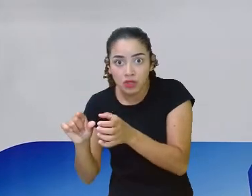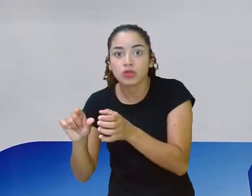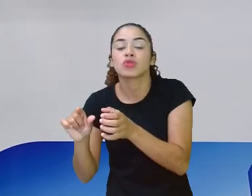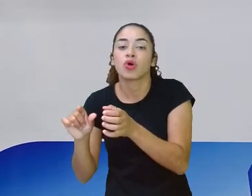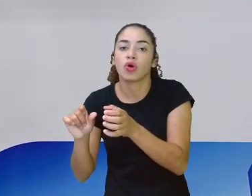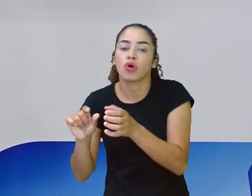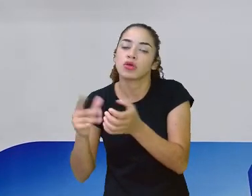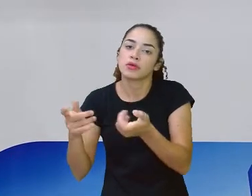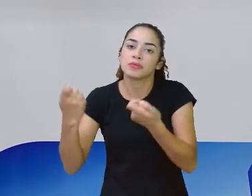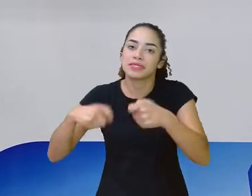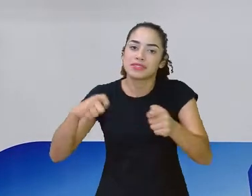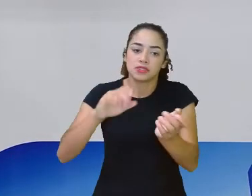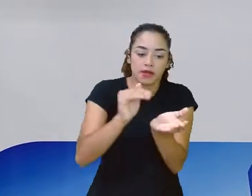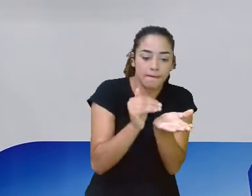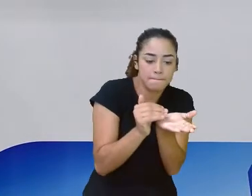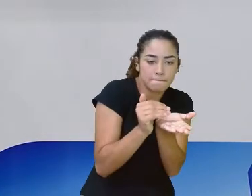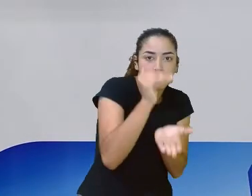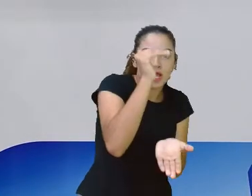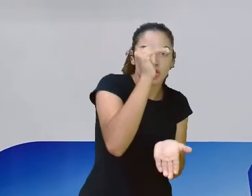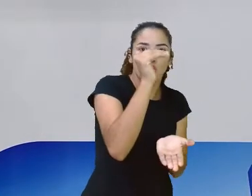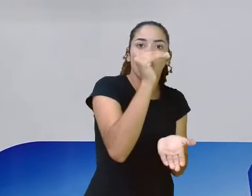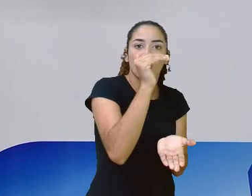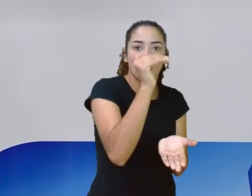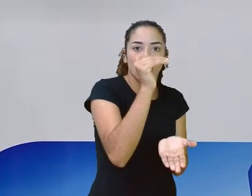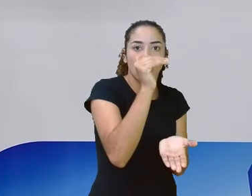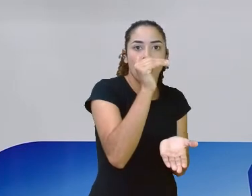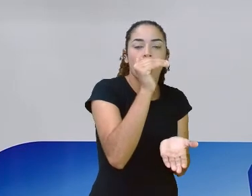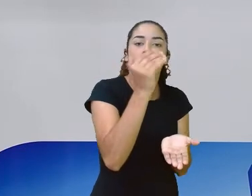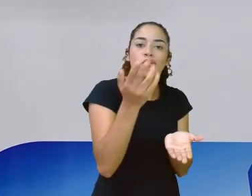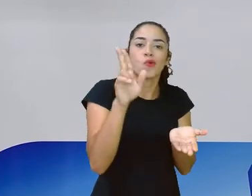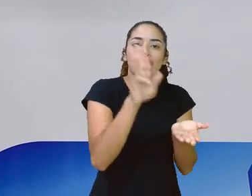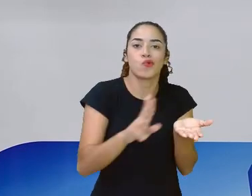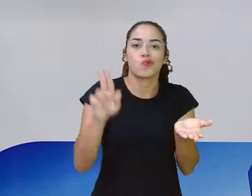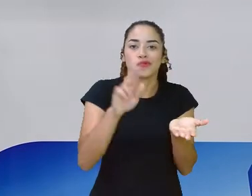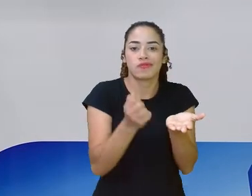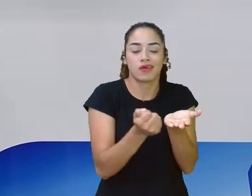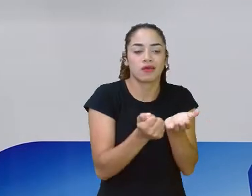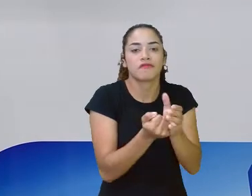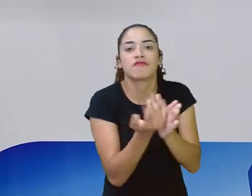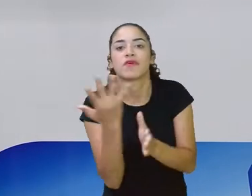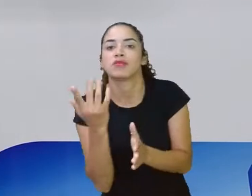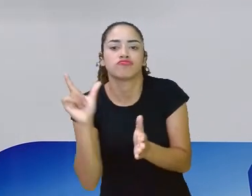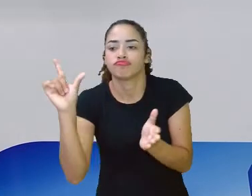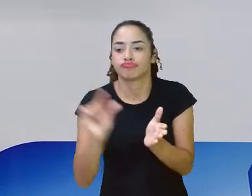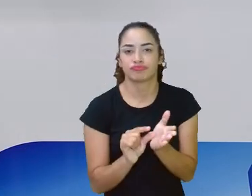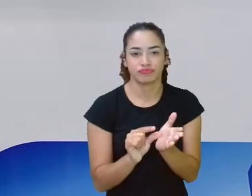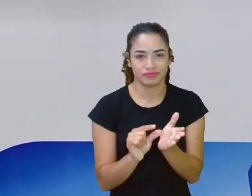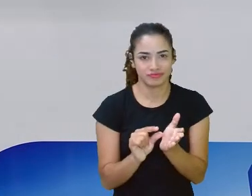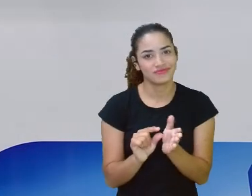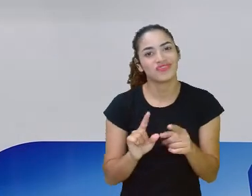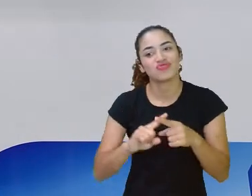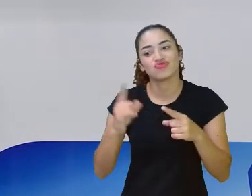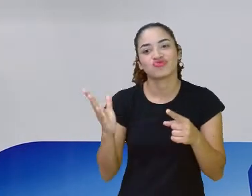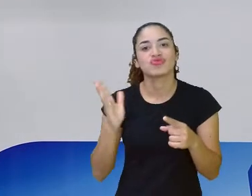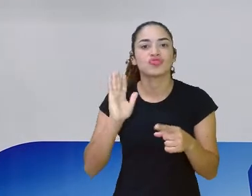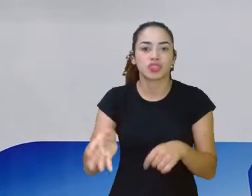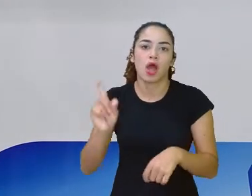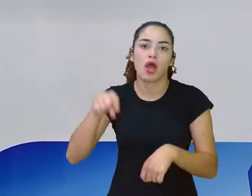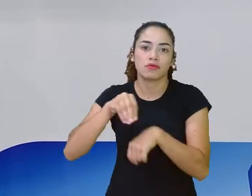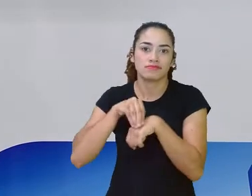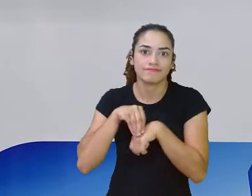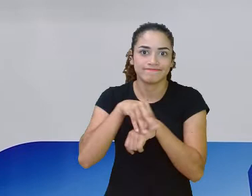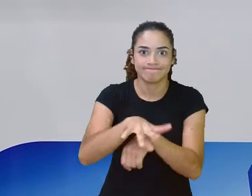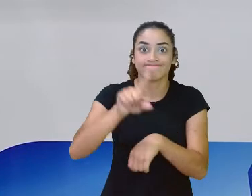maior o recipiente, a gente vai usar menos, né? Isso mesmo, professora Sinara. Olha, ela já deu uma dica, viu? Uma